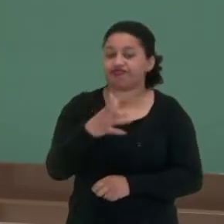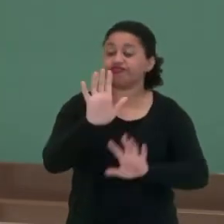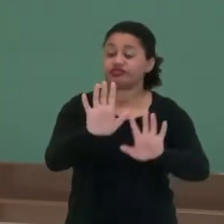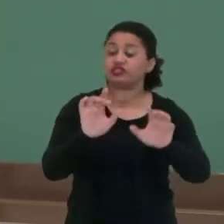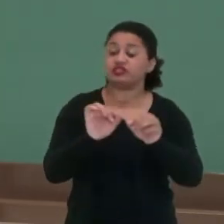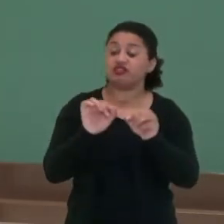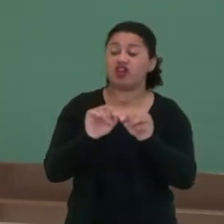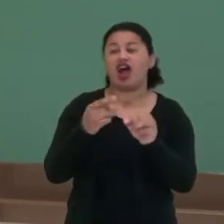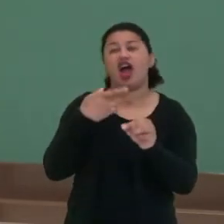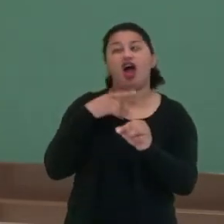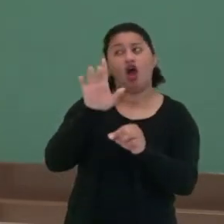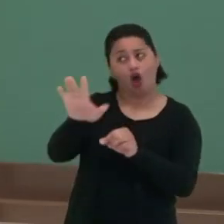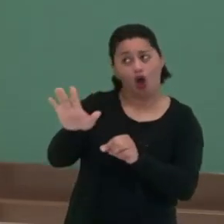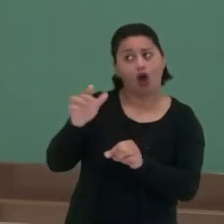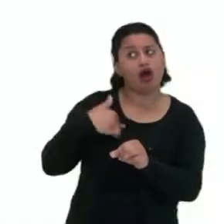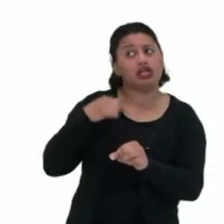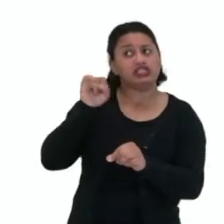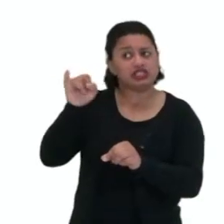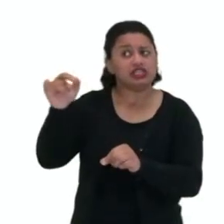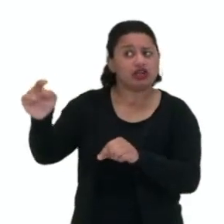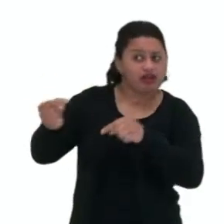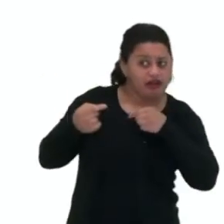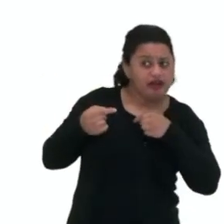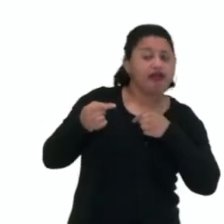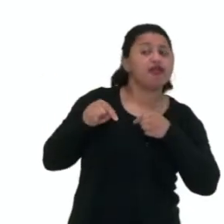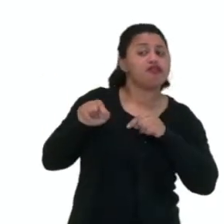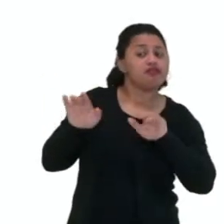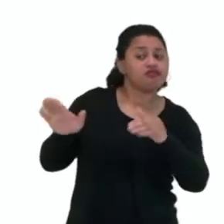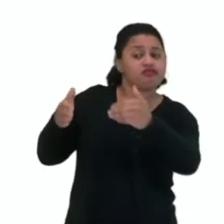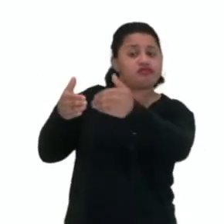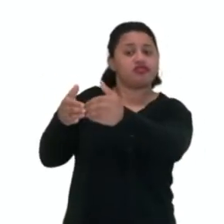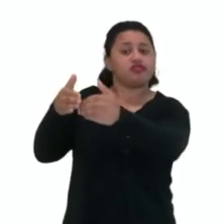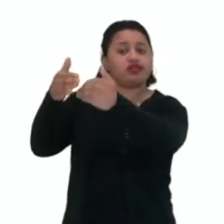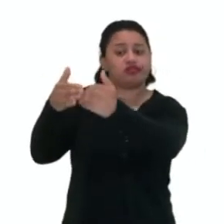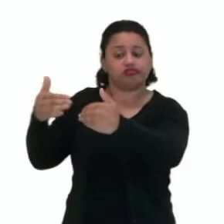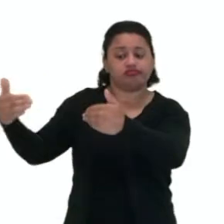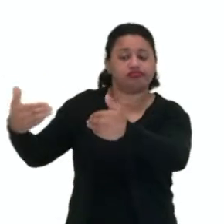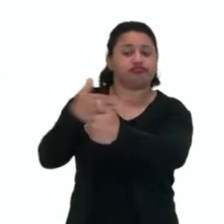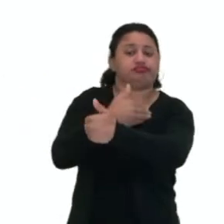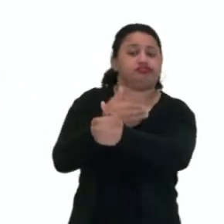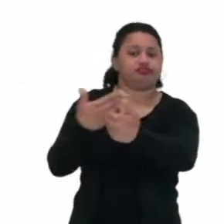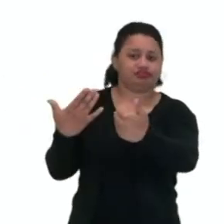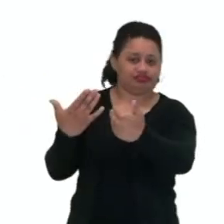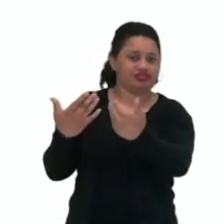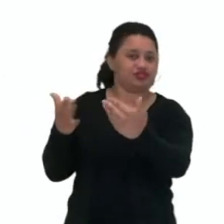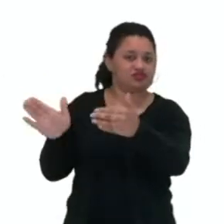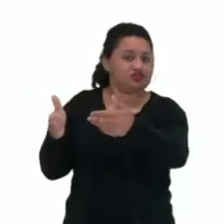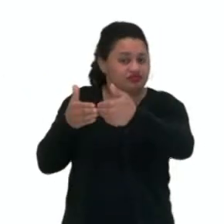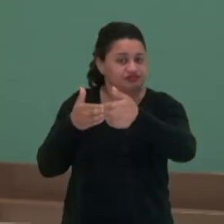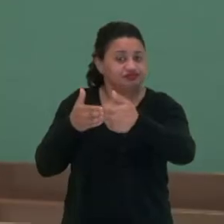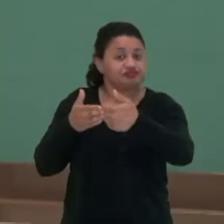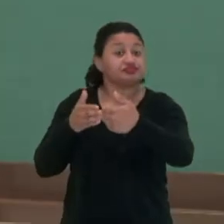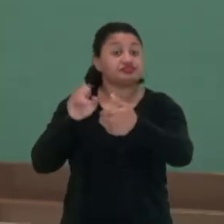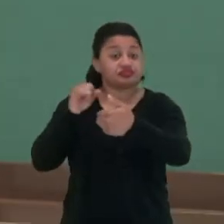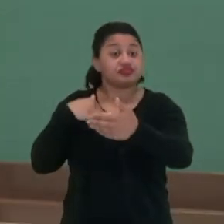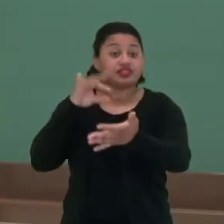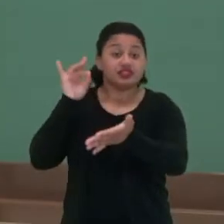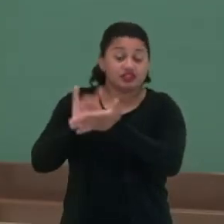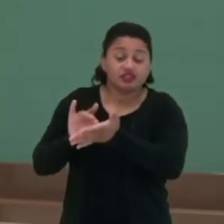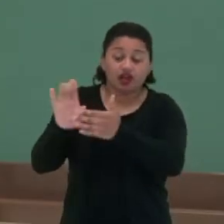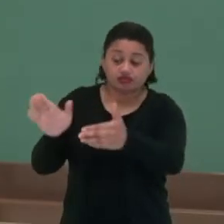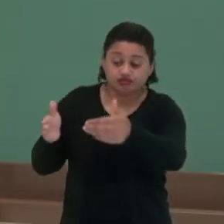ameaçando fechar. E toda vez que o Irã tem uma atitude dessas de ameaçar fechar, se ele